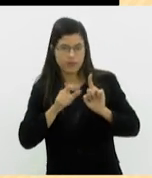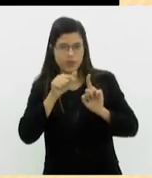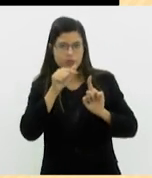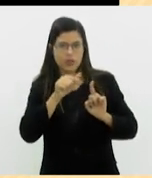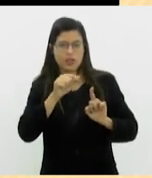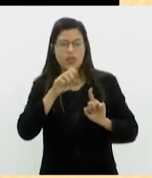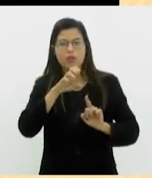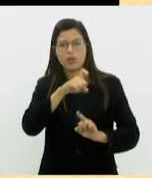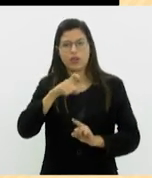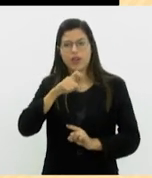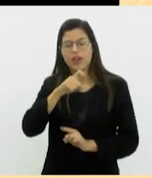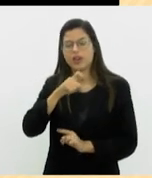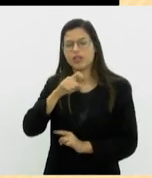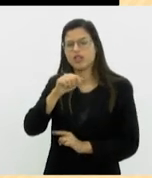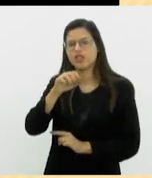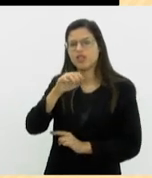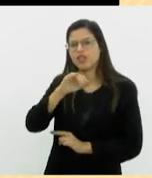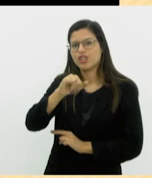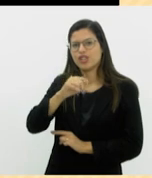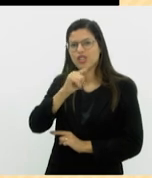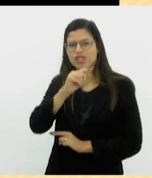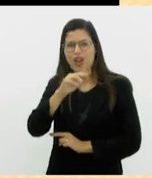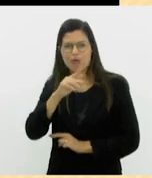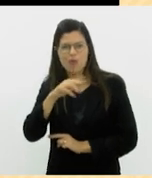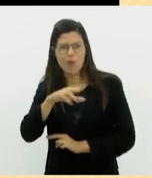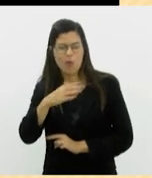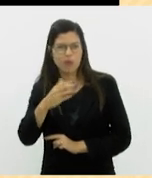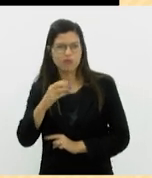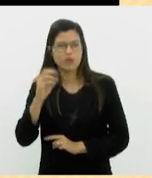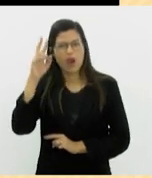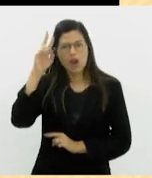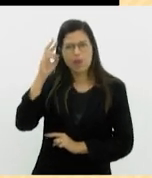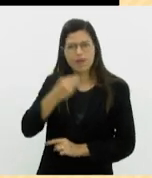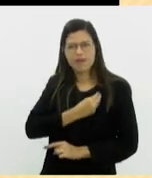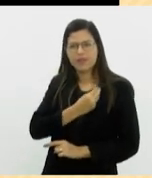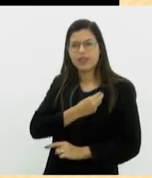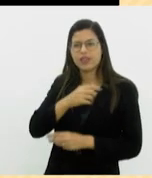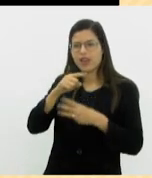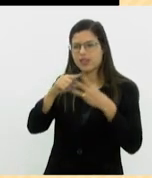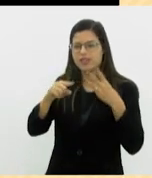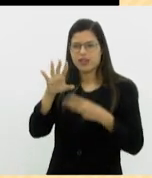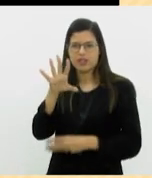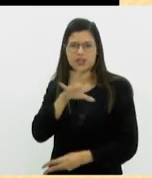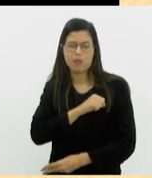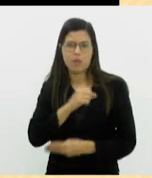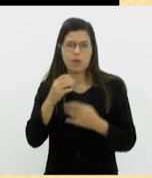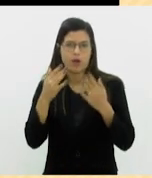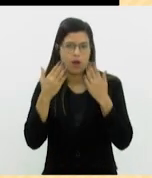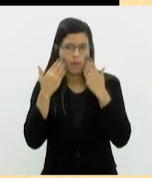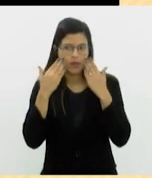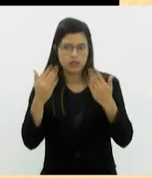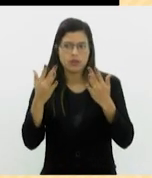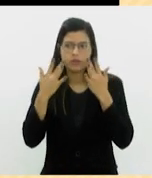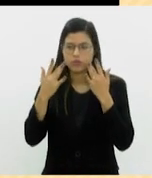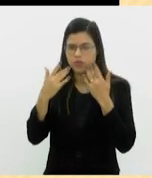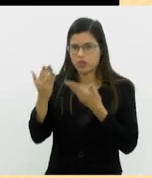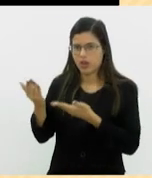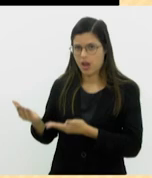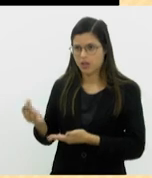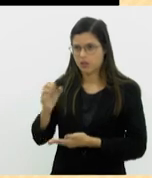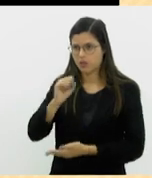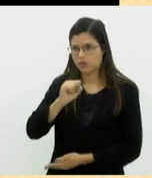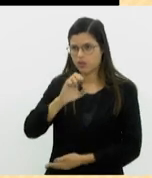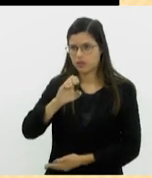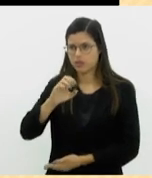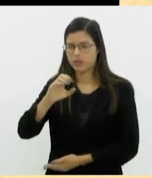ex-jagunço Riobaldo, relembra sua vida e seus três grandes amores. A apresentação no Teatro Firjan Sesi Campos acontece